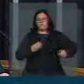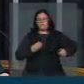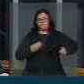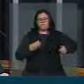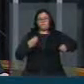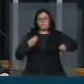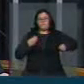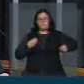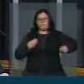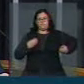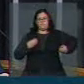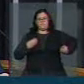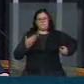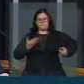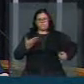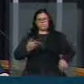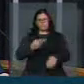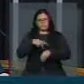no nosso país.